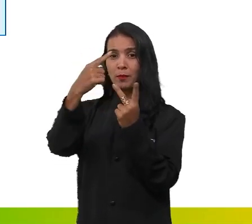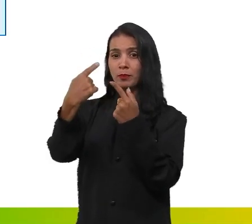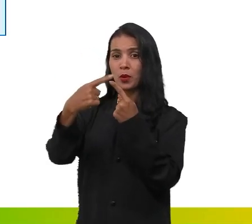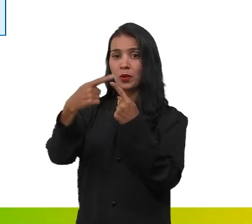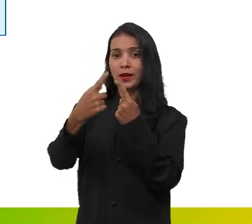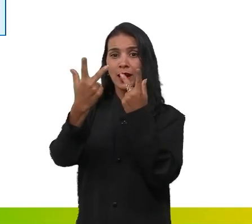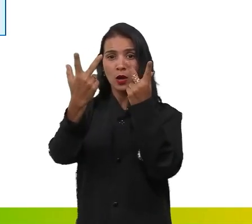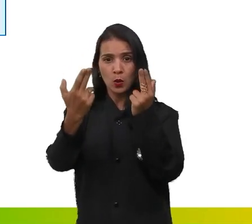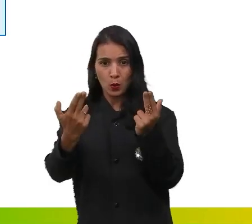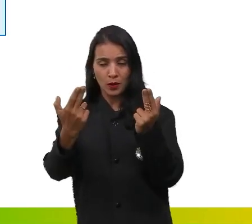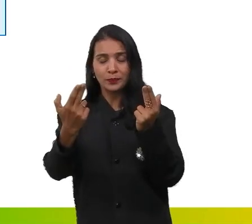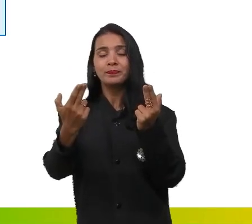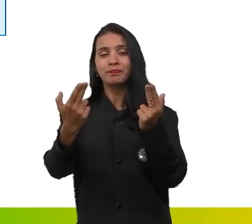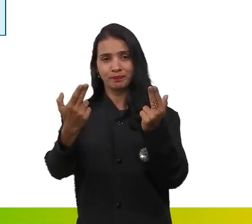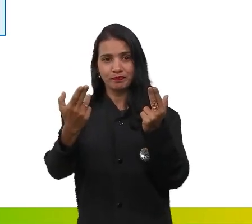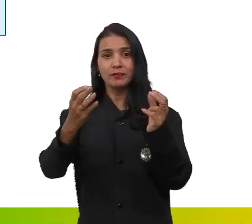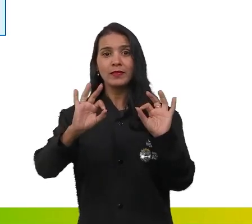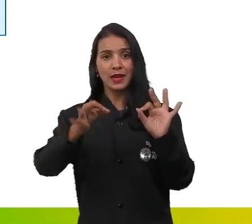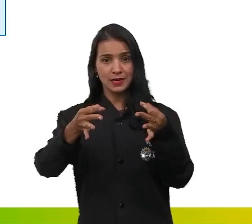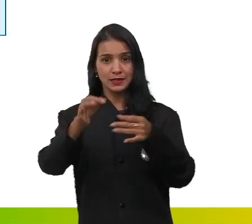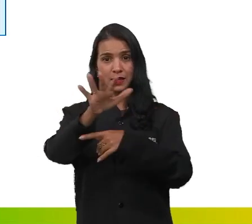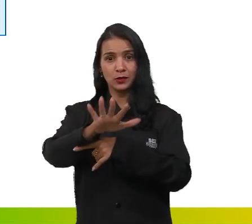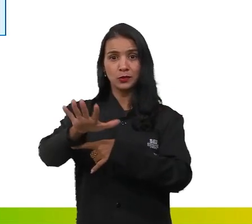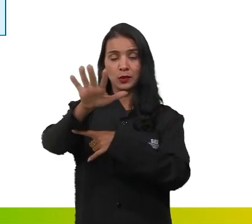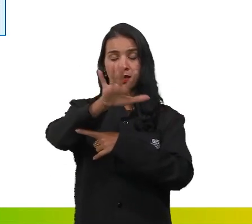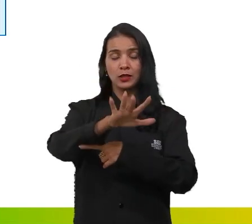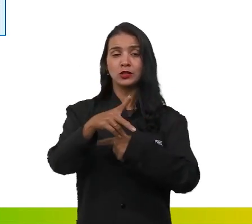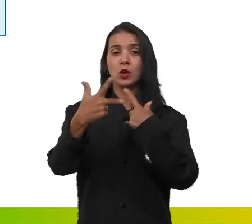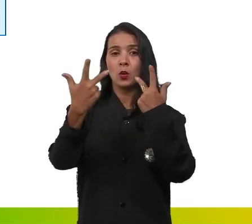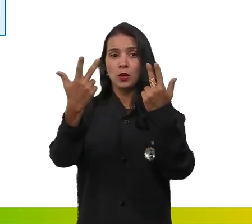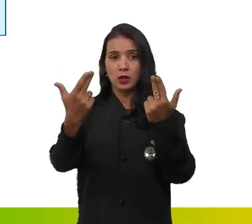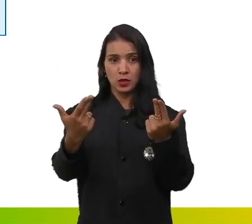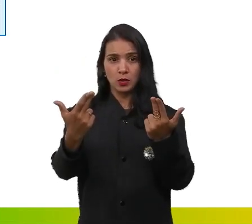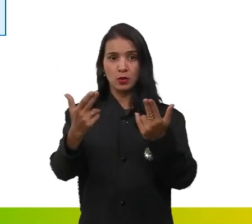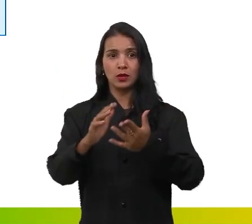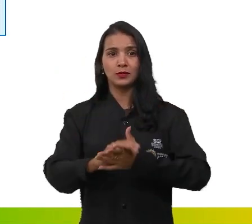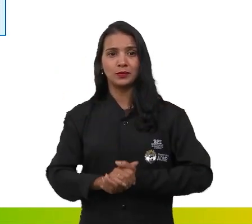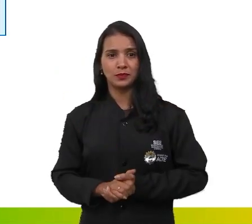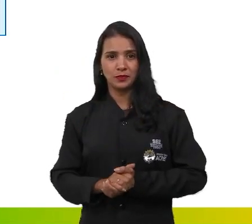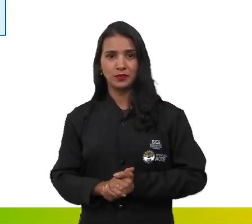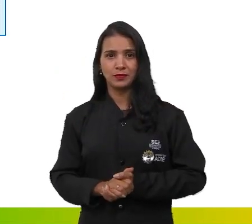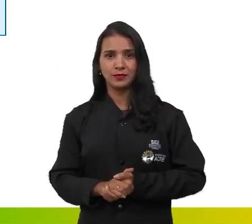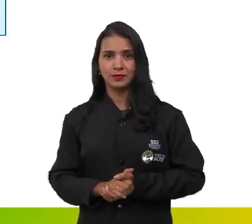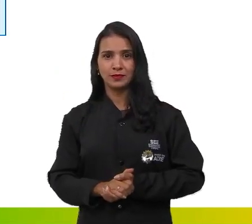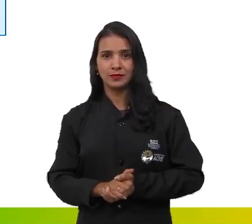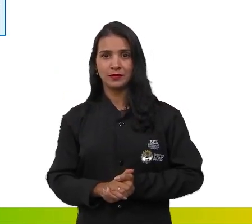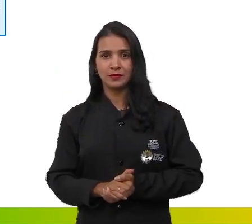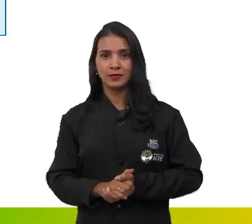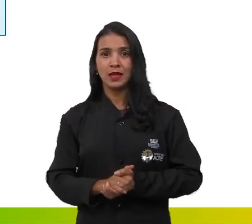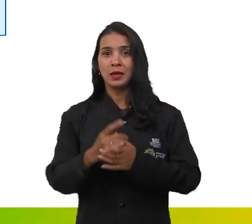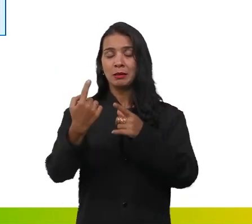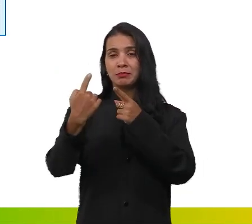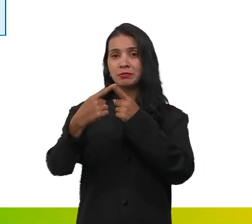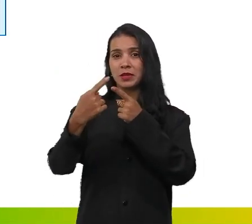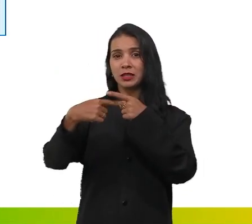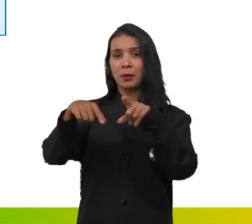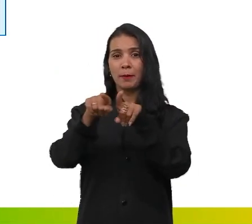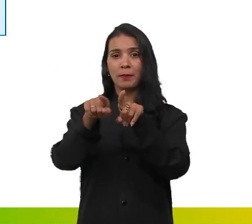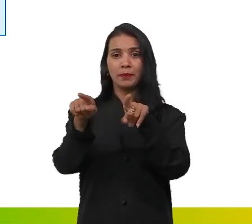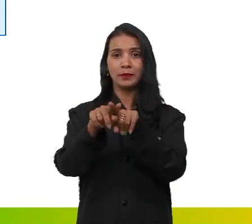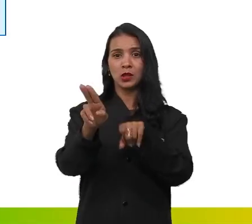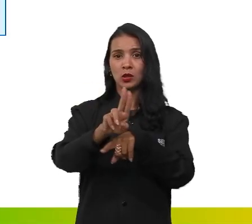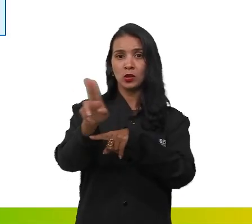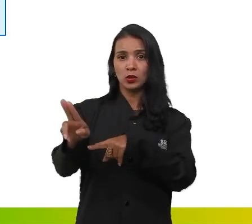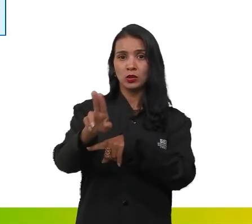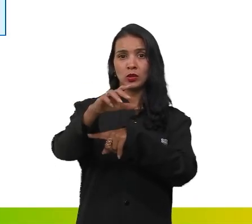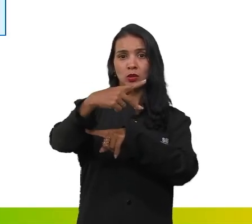São conhecidas como regiões pseudo-autossômicas, perdão. Ele recebe esse nome também, porque